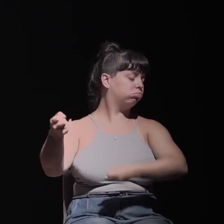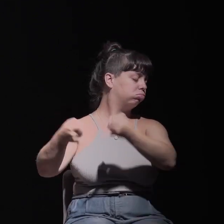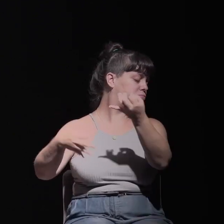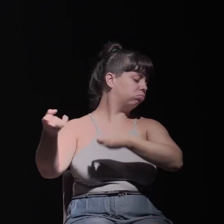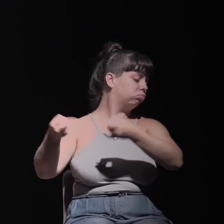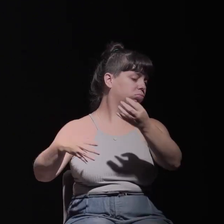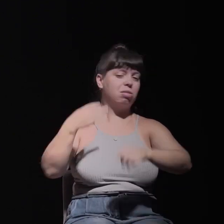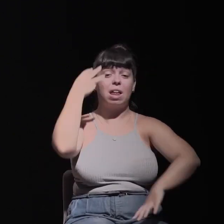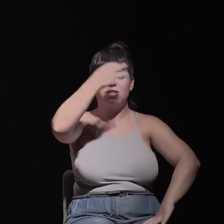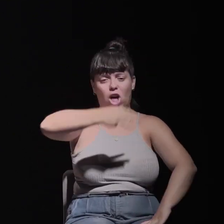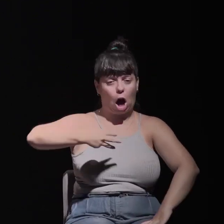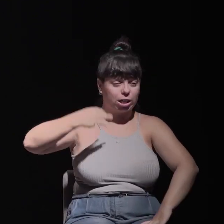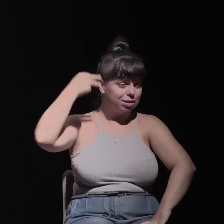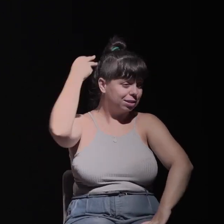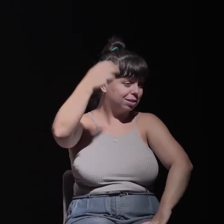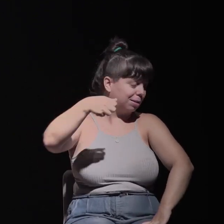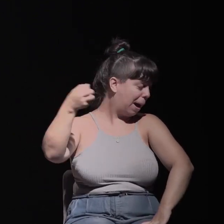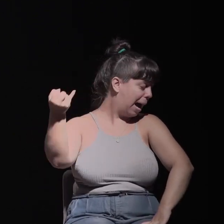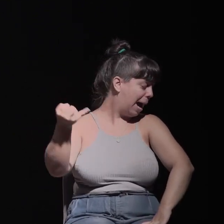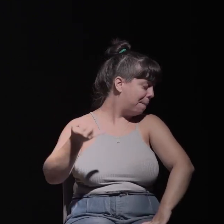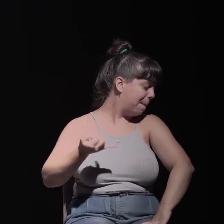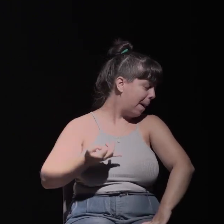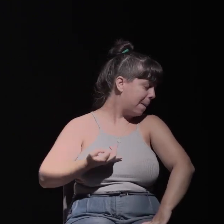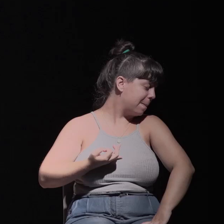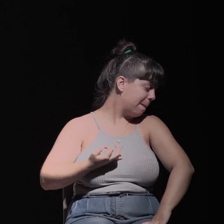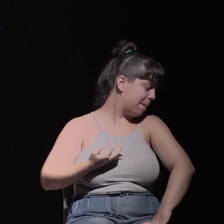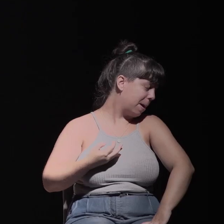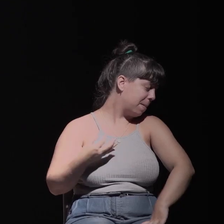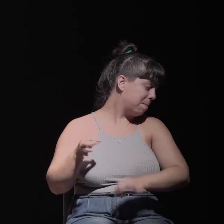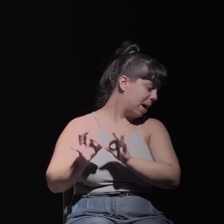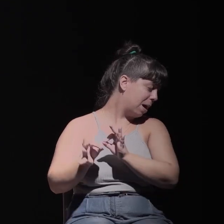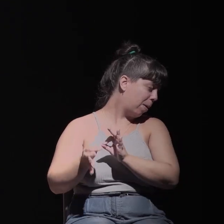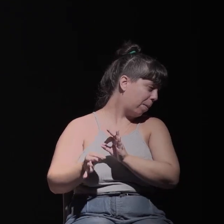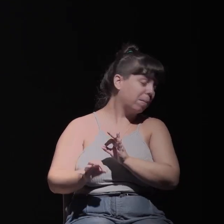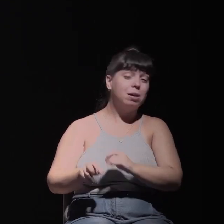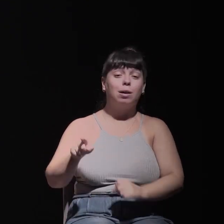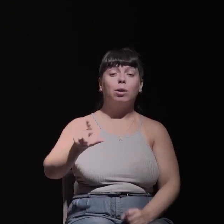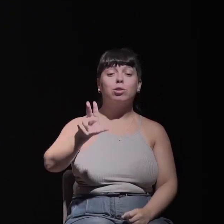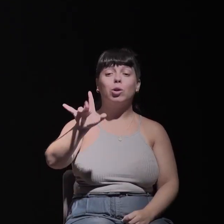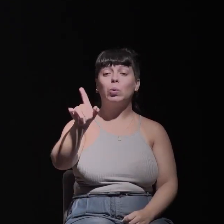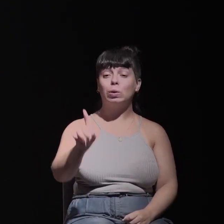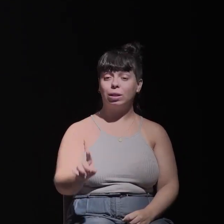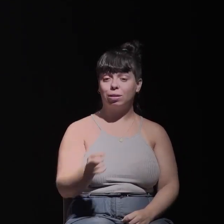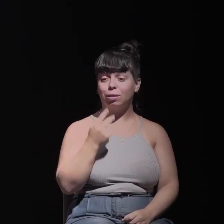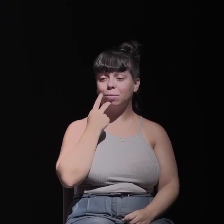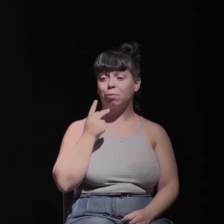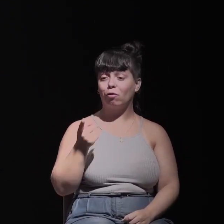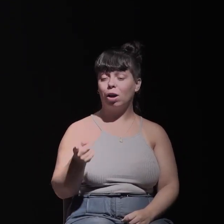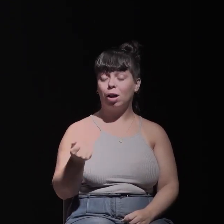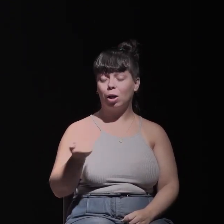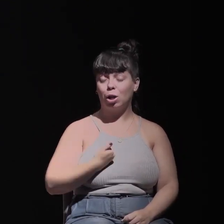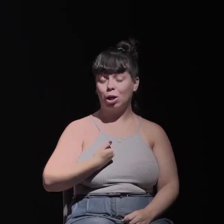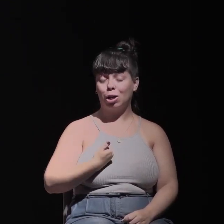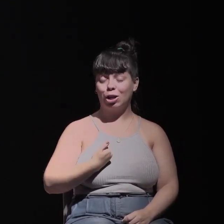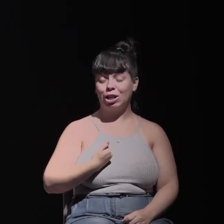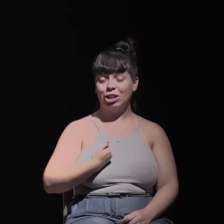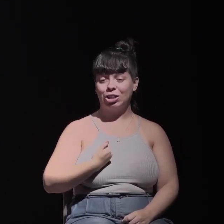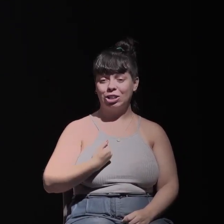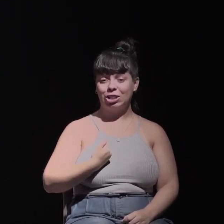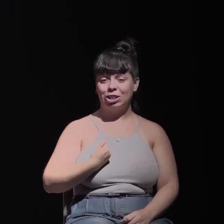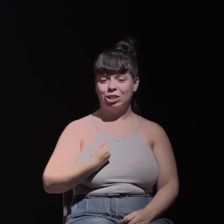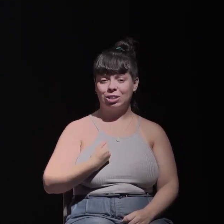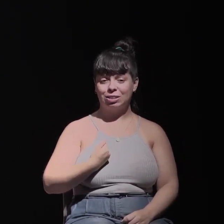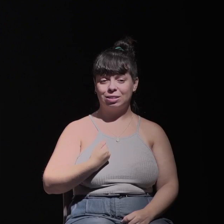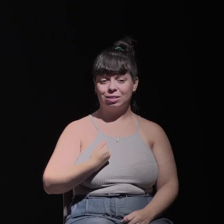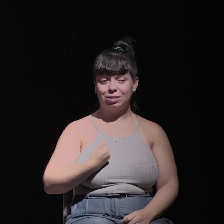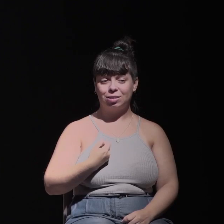de 3 horas, o Seu Luiz me falou um pouco sobre a